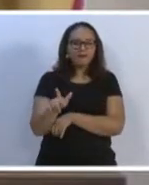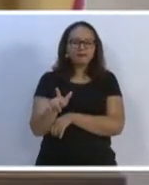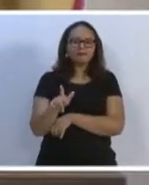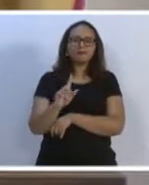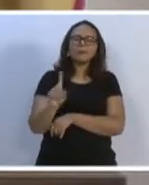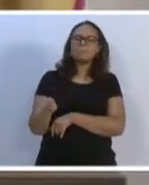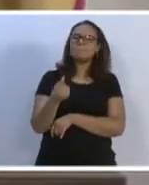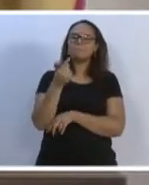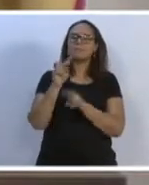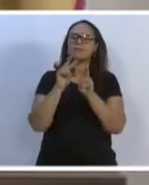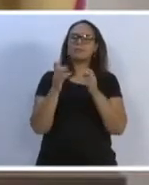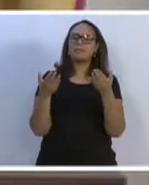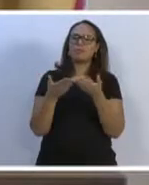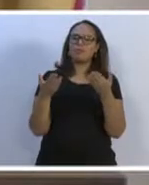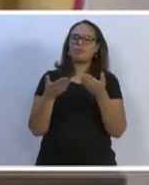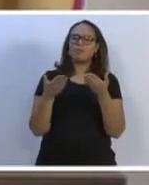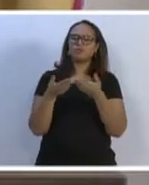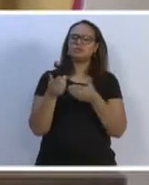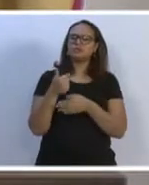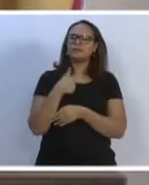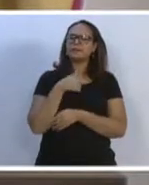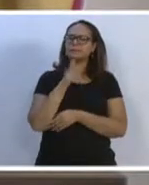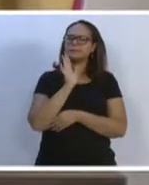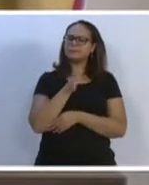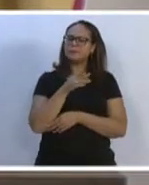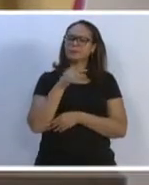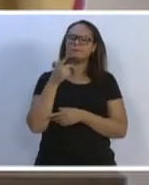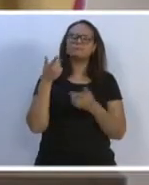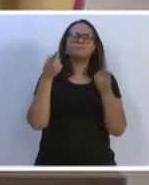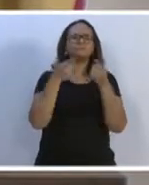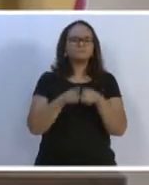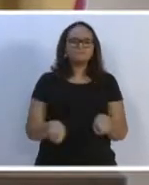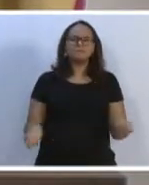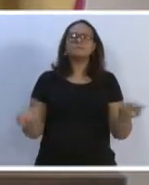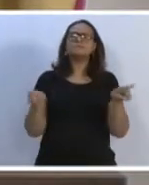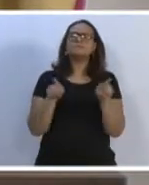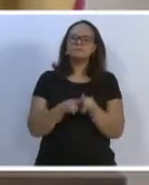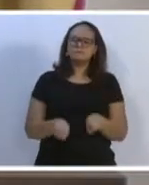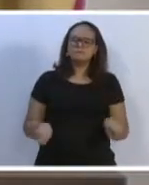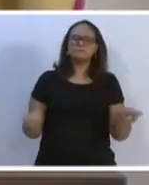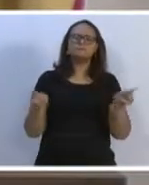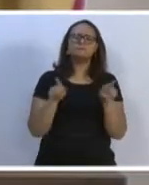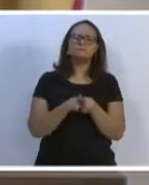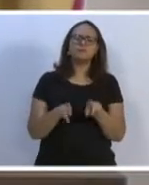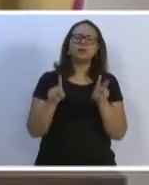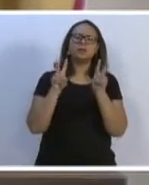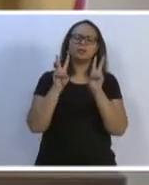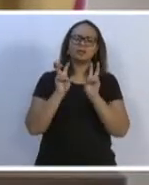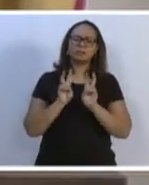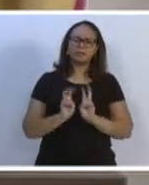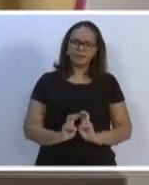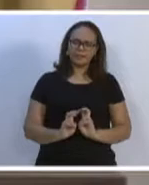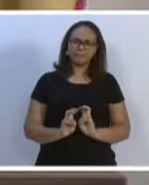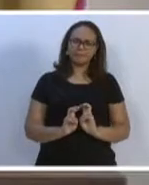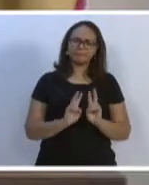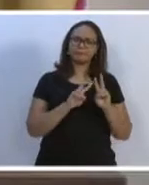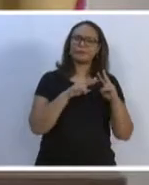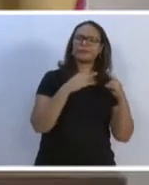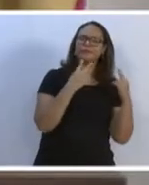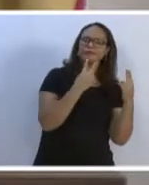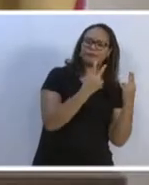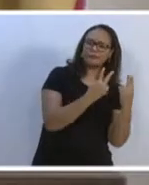de hoje, e eu perdi a conta quantas vezes já trouxe esse tema à tona, eu pauto mais uma vez aqui a ligação Velha Garcia.